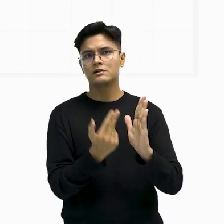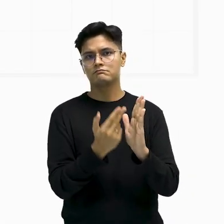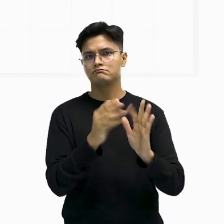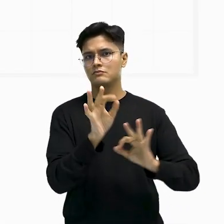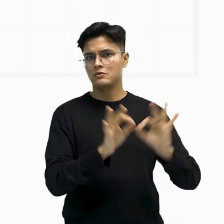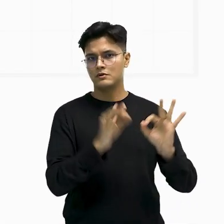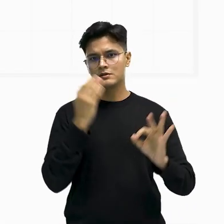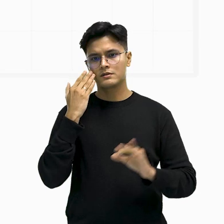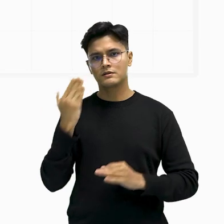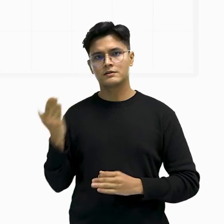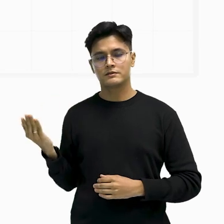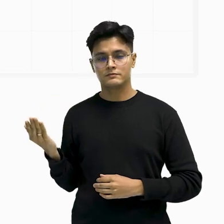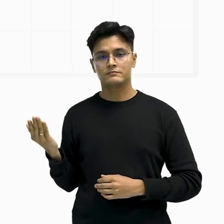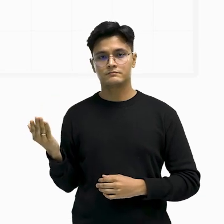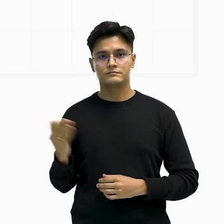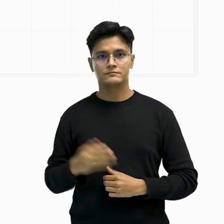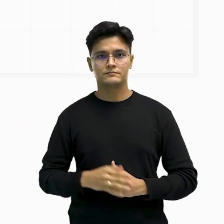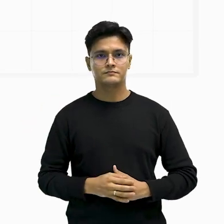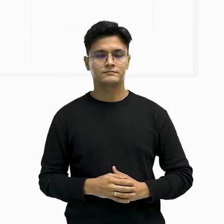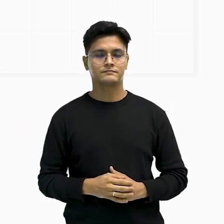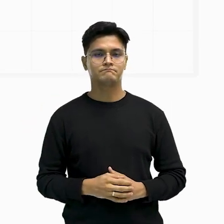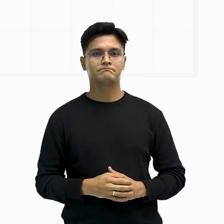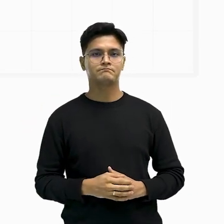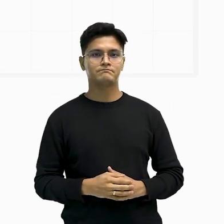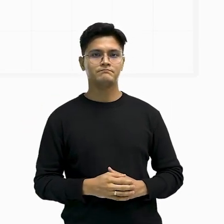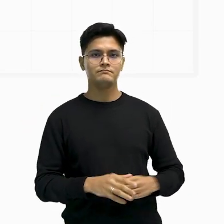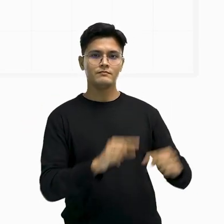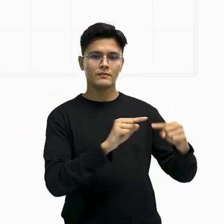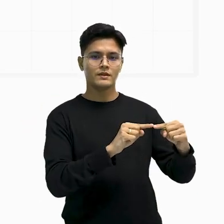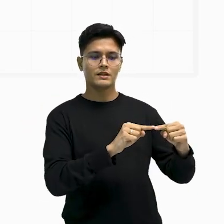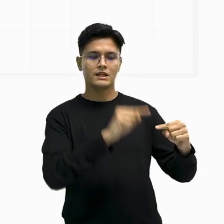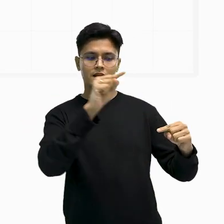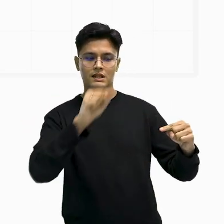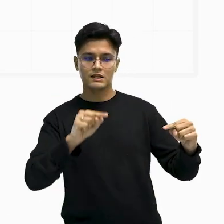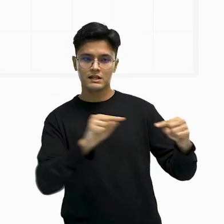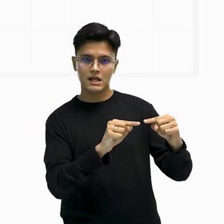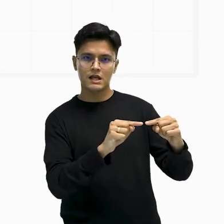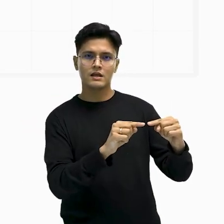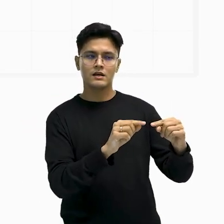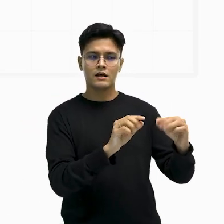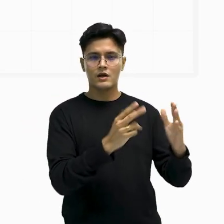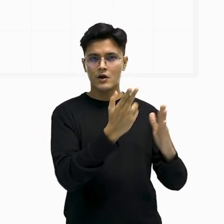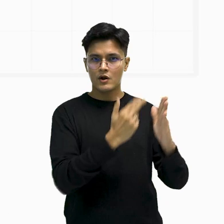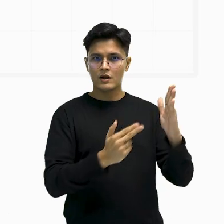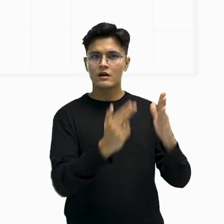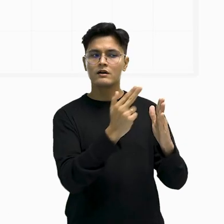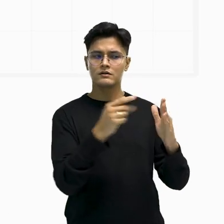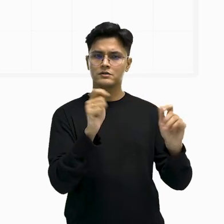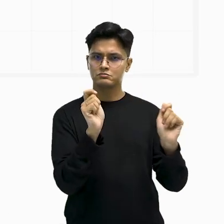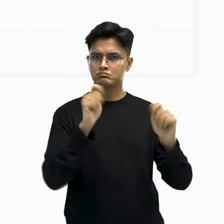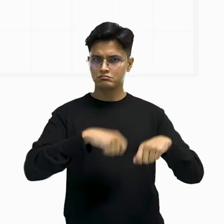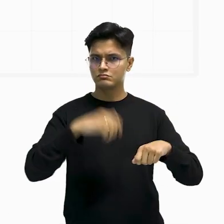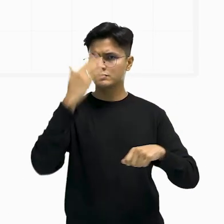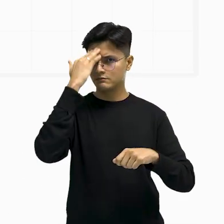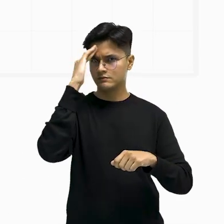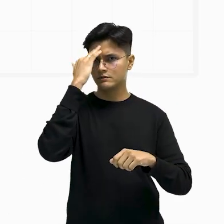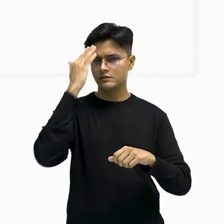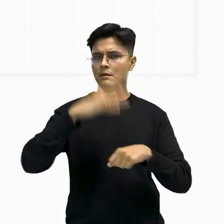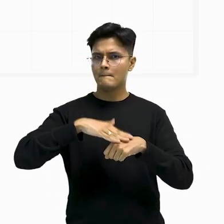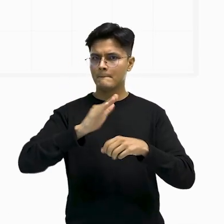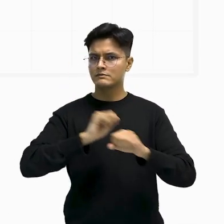gente desenhando, a gente consegue entender melhor o problema, tá? Por isso que às vezes a geometria ela é mais fácil de